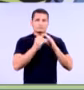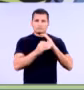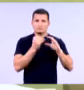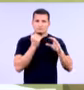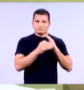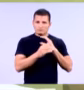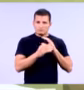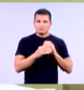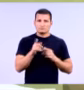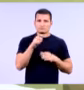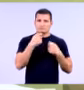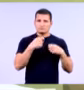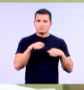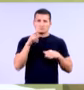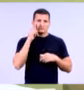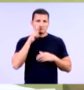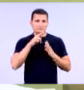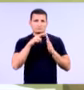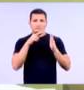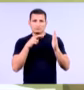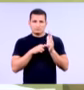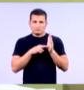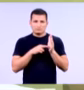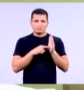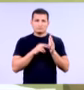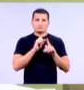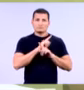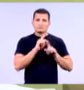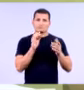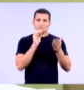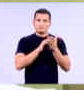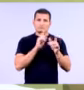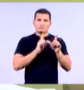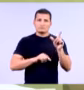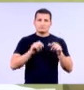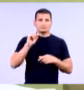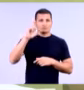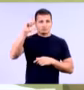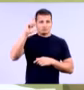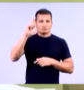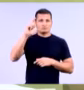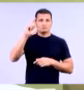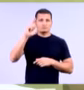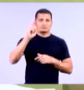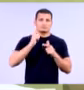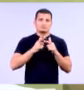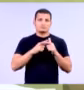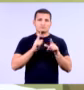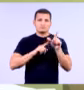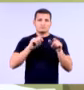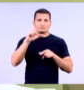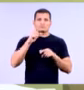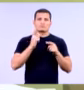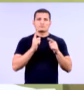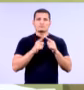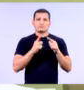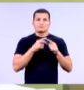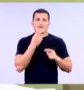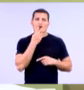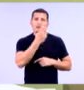você deve observar as regras de netiqueta. Não colocar letras maiúsculas, porque letra maiúscula indica que você está gritando com a